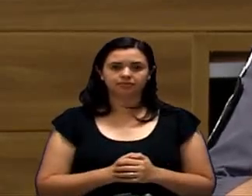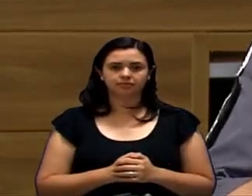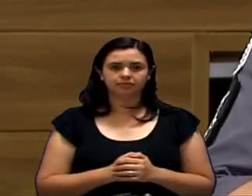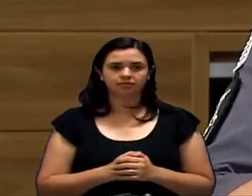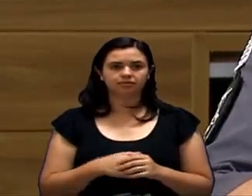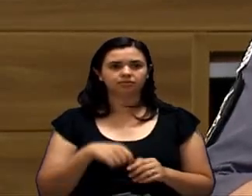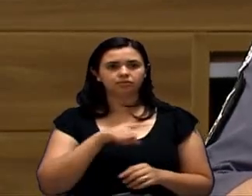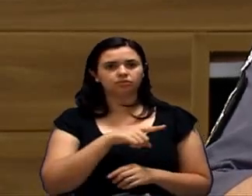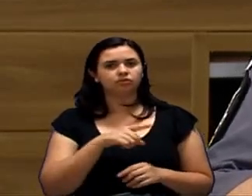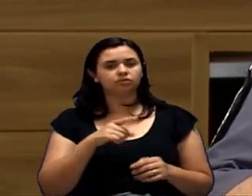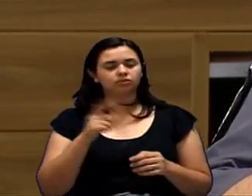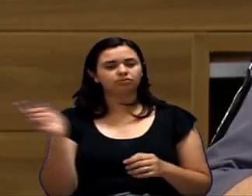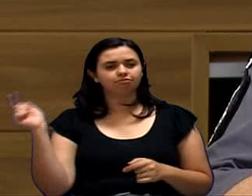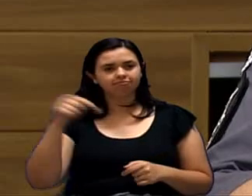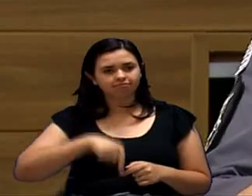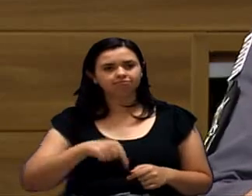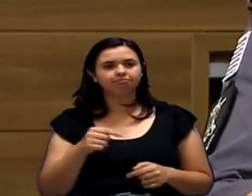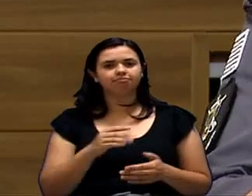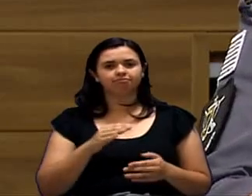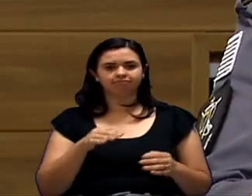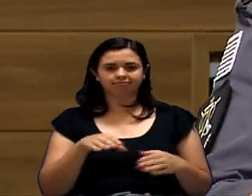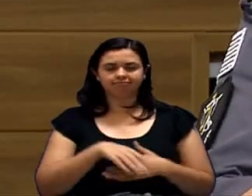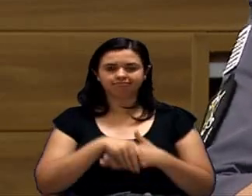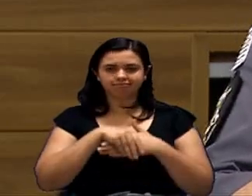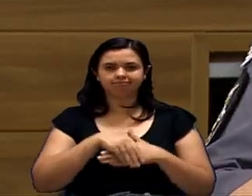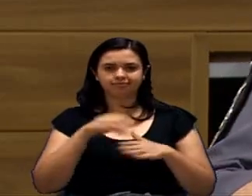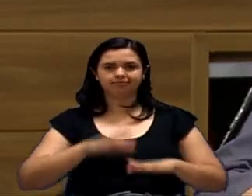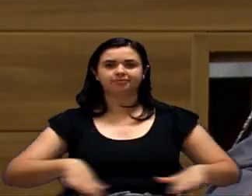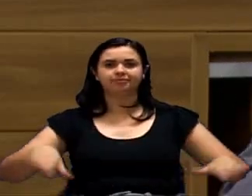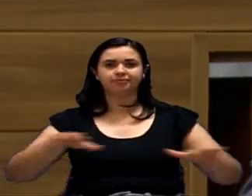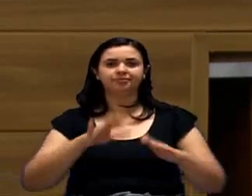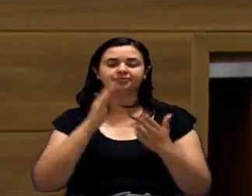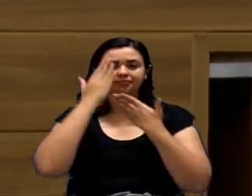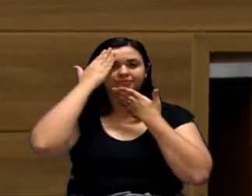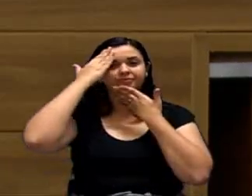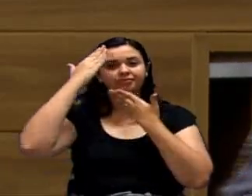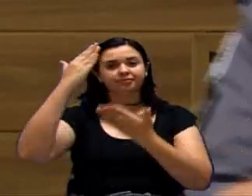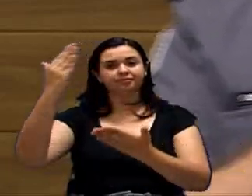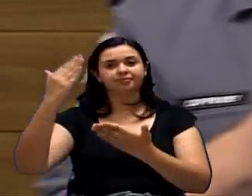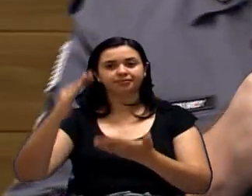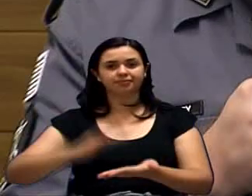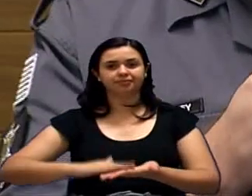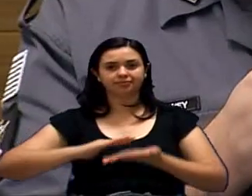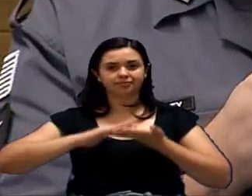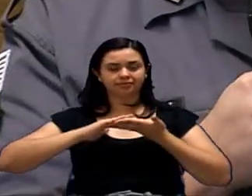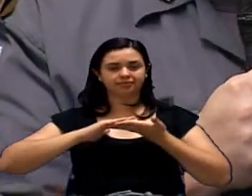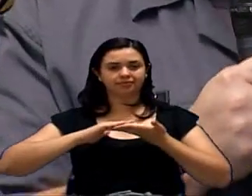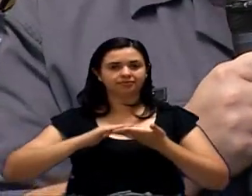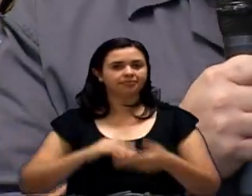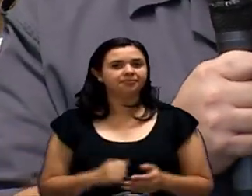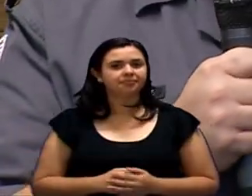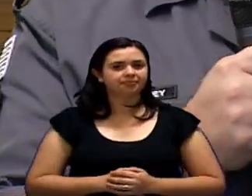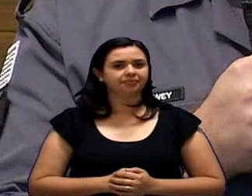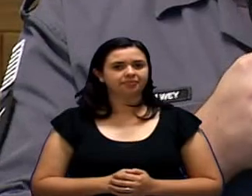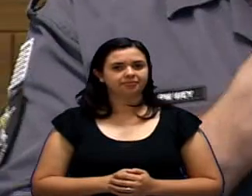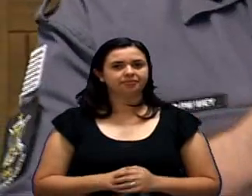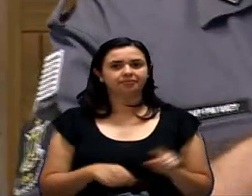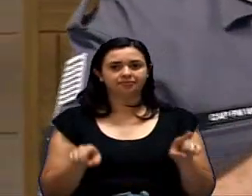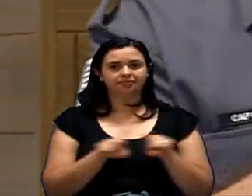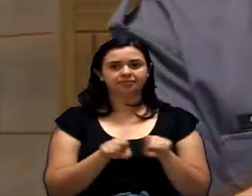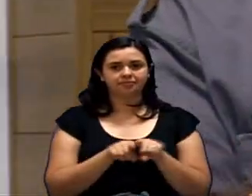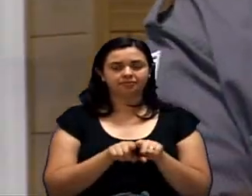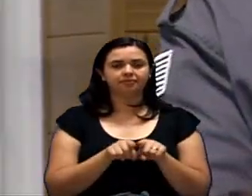vir e estende o cumprimento a todos e agradece esse reconhecimento. Parabéns também pelo